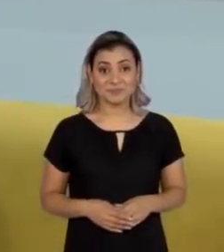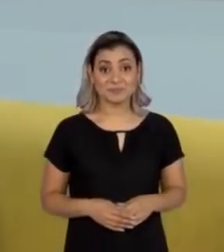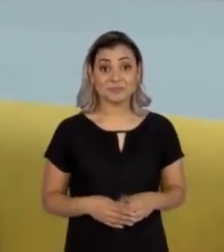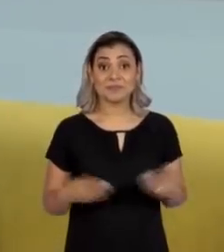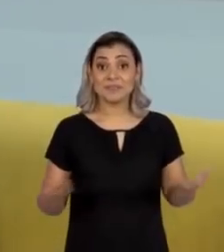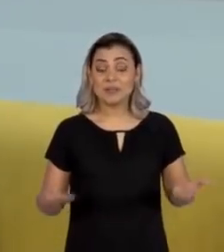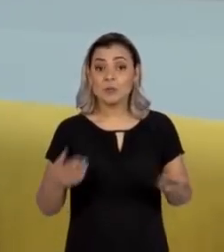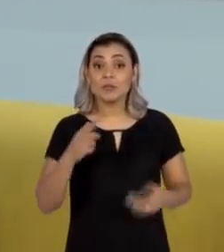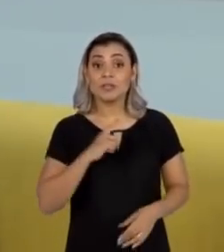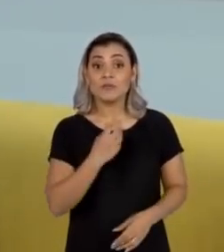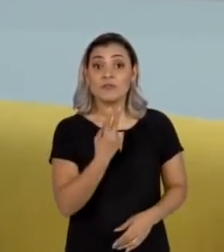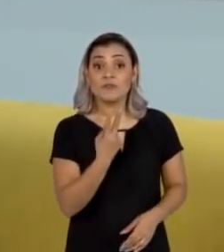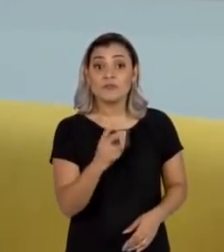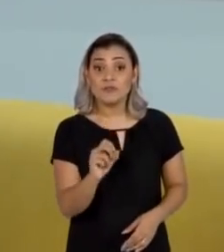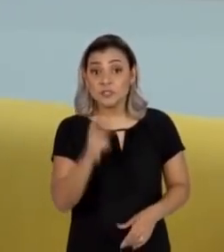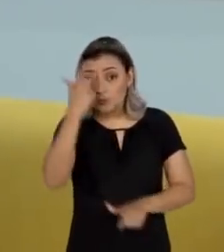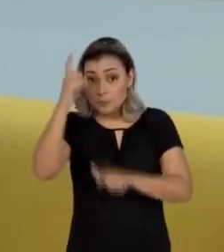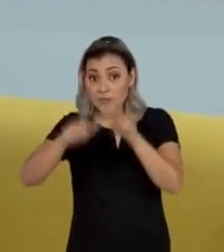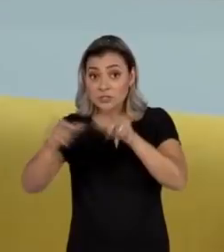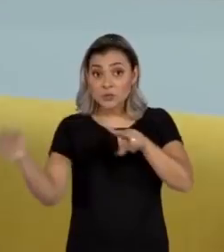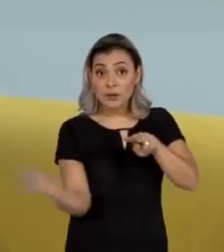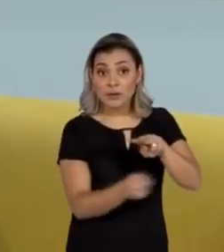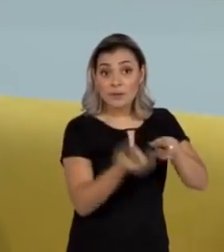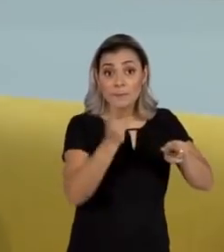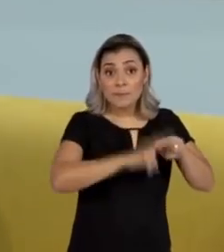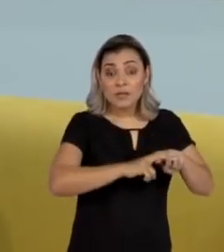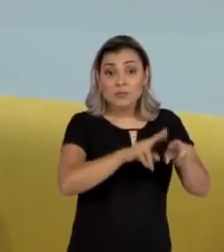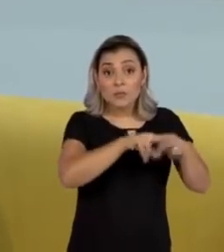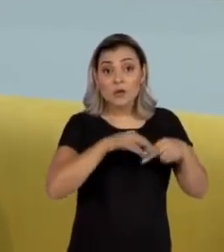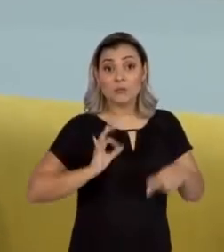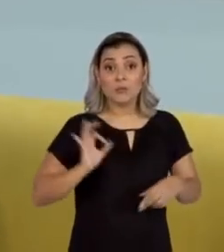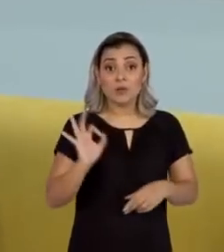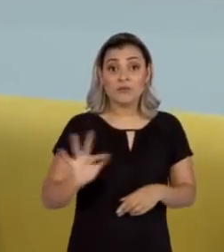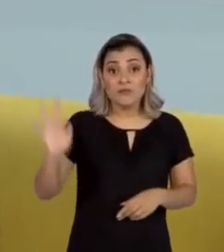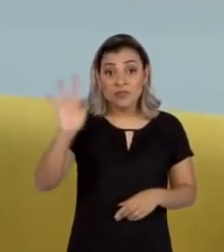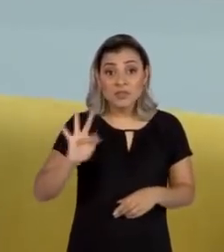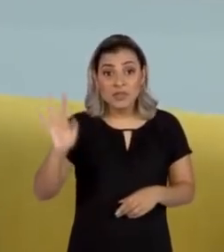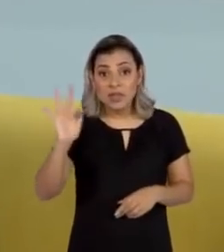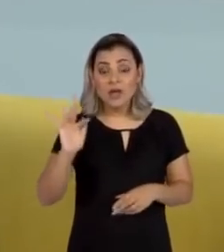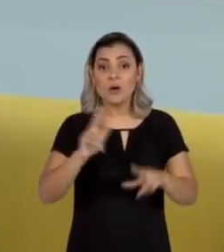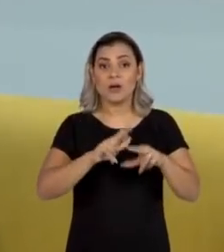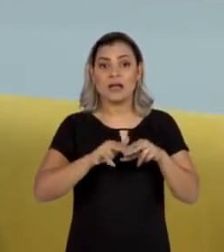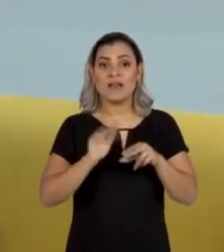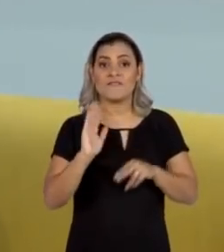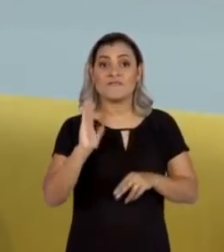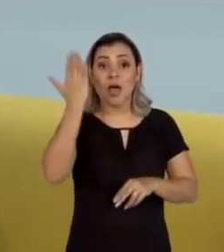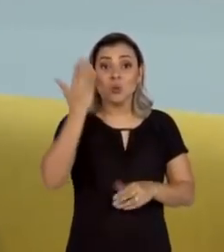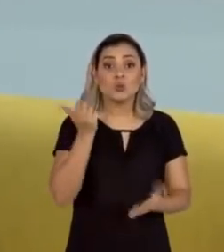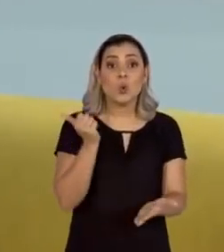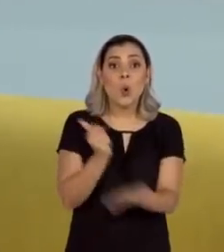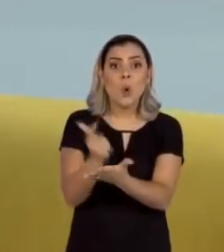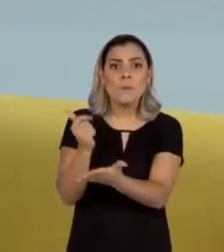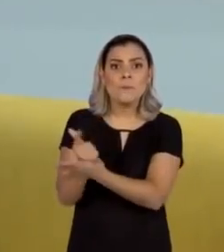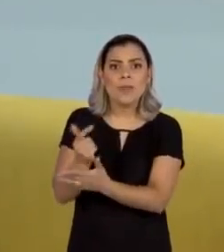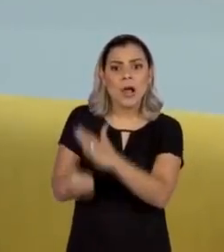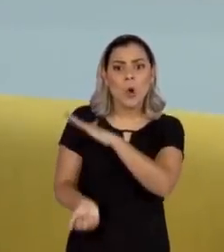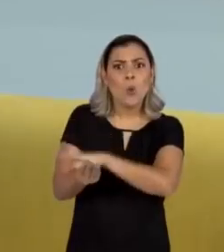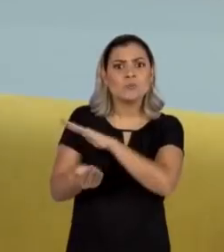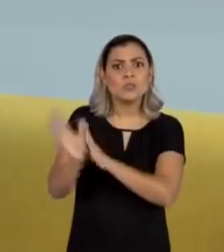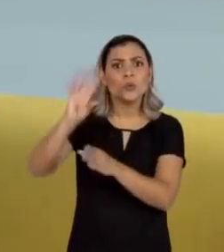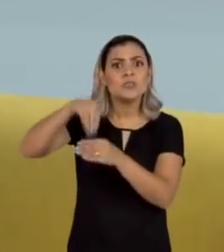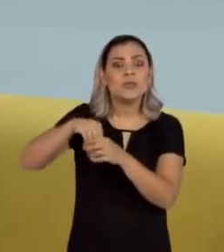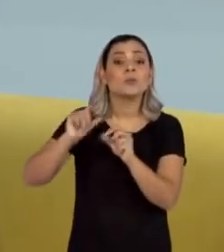Pelo menos 20 pessoas são presas em operação da Polícia Federal contra fraudes na compra de merenda escolar em